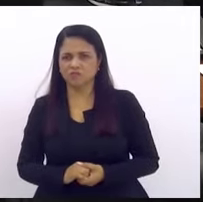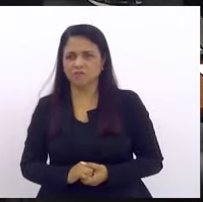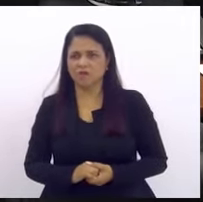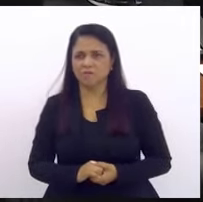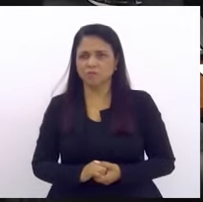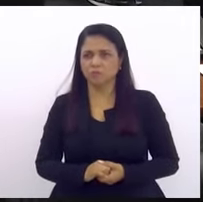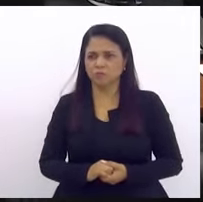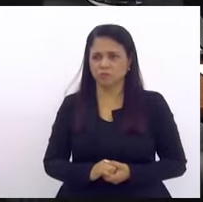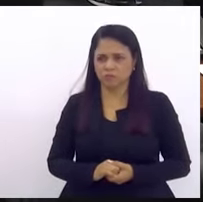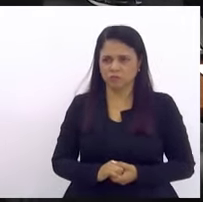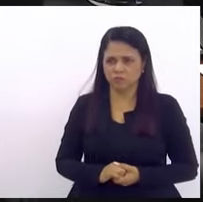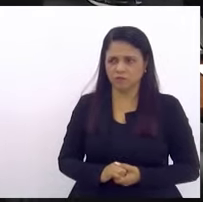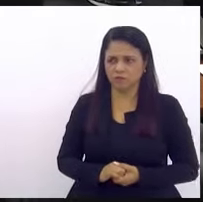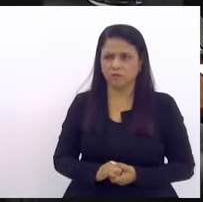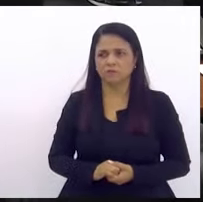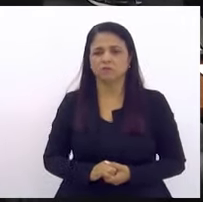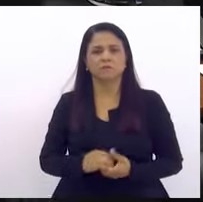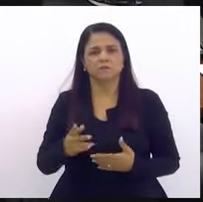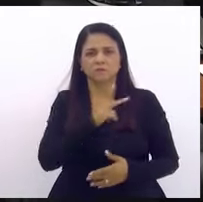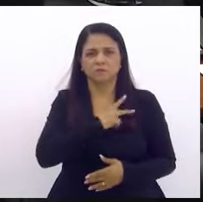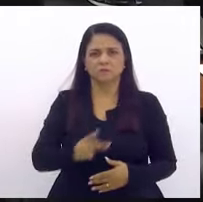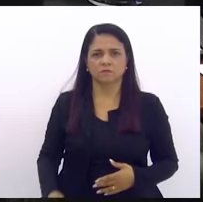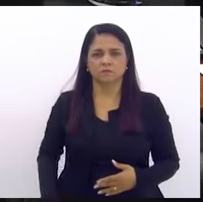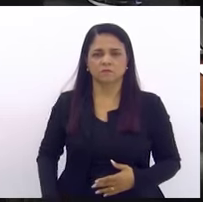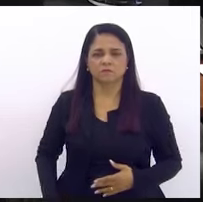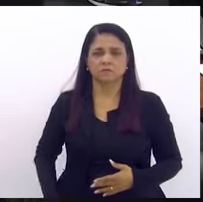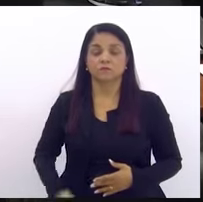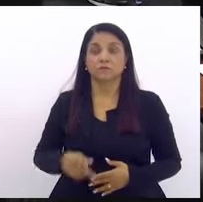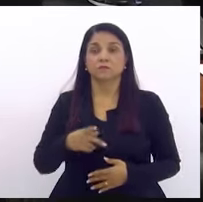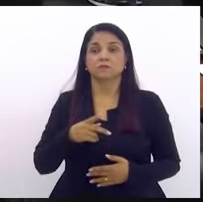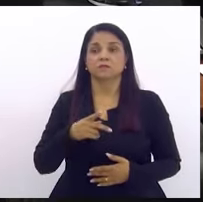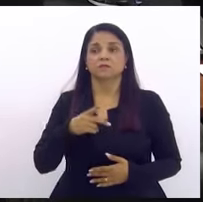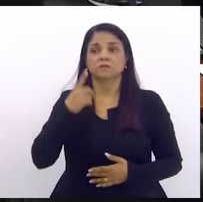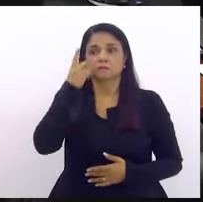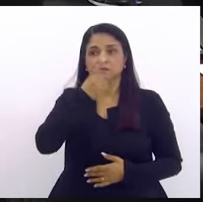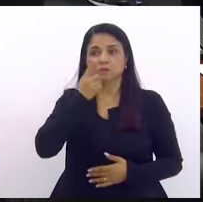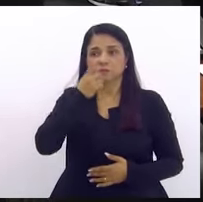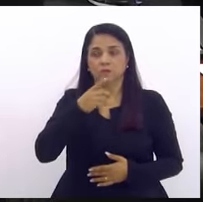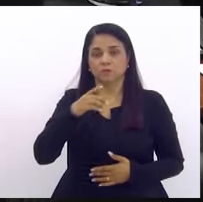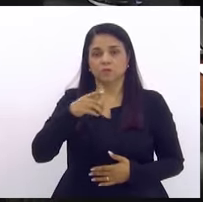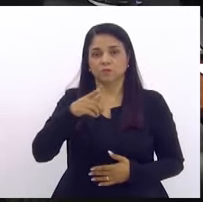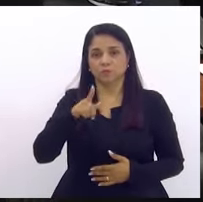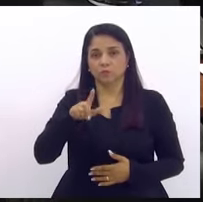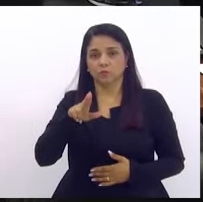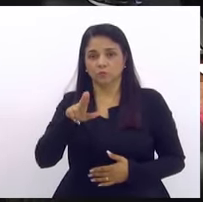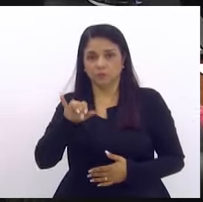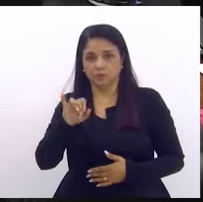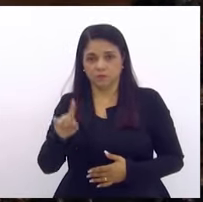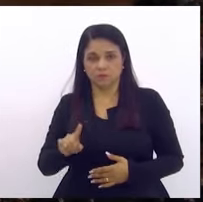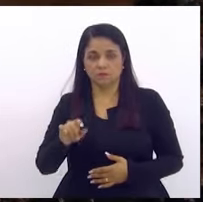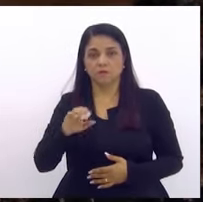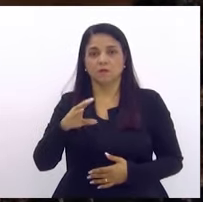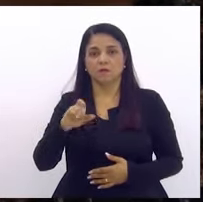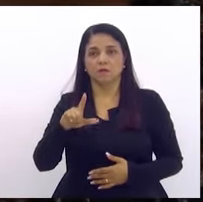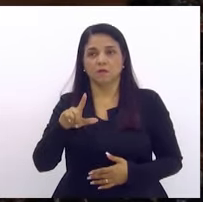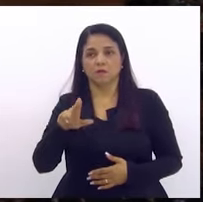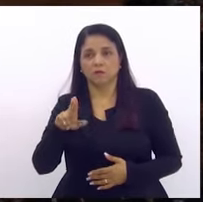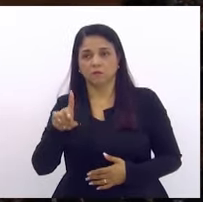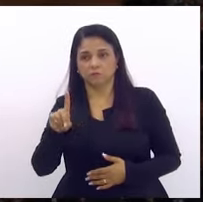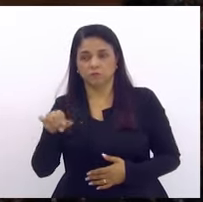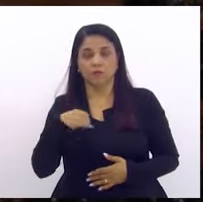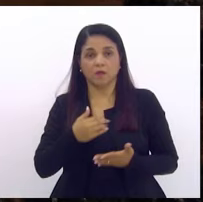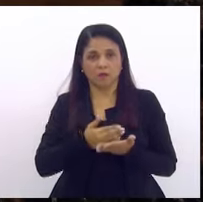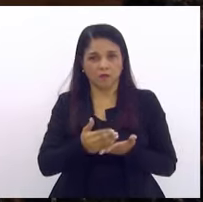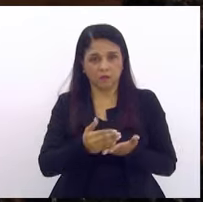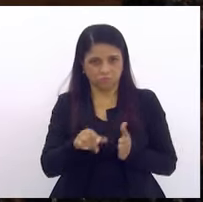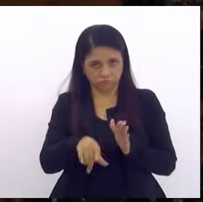Senhor presidente. O primeiro, deputado Luiz Cláudio, por favor. Posso pedir aqui, por favor, Antes de iniciar, gostaria